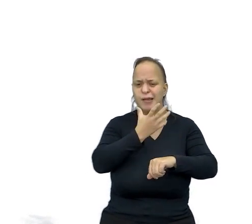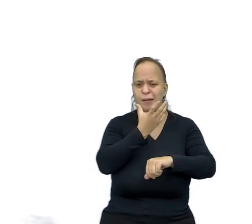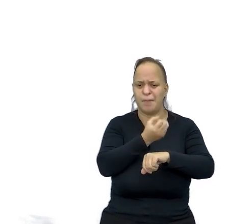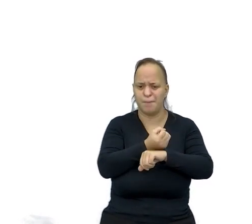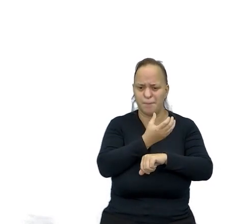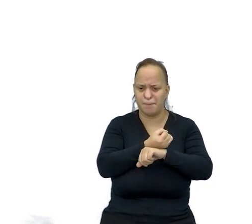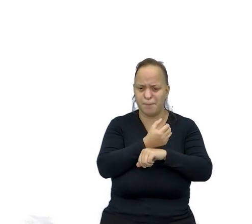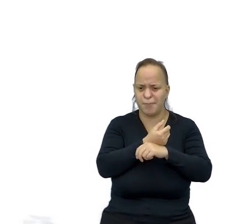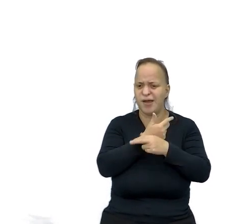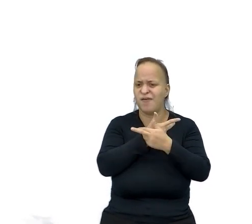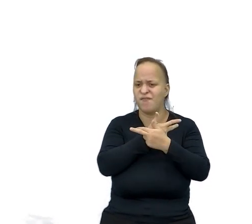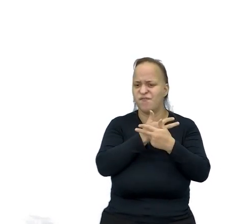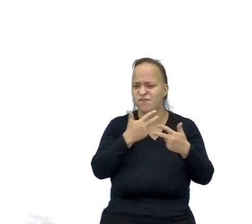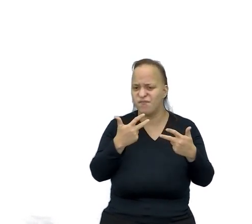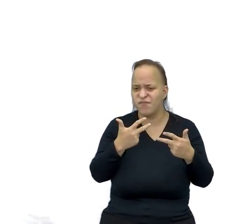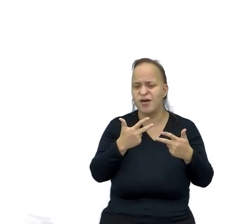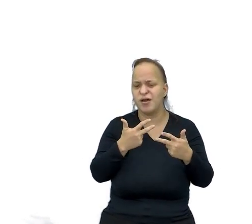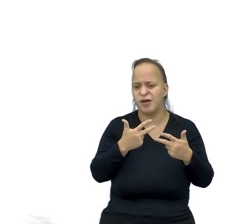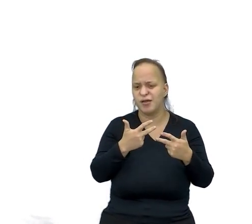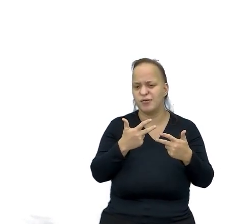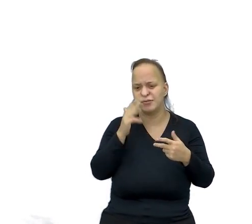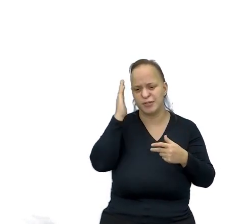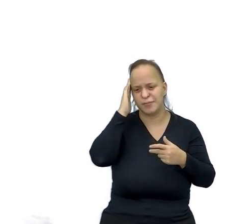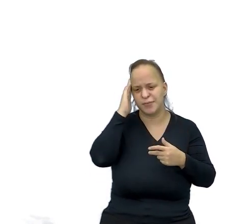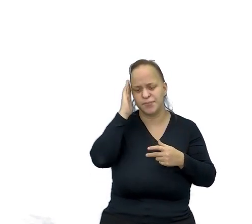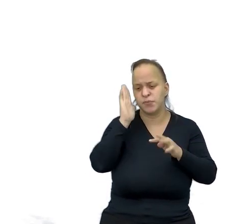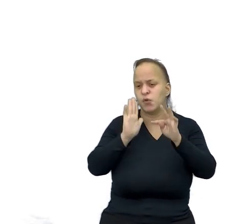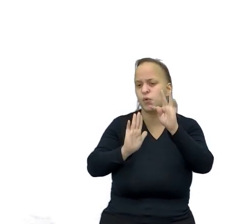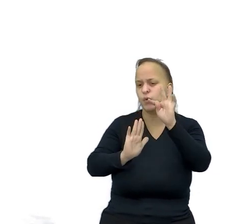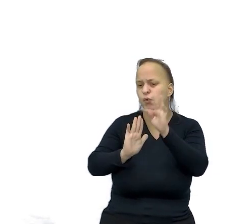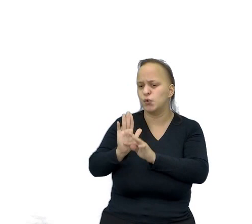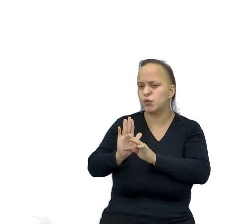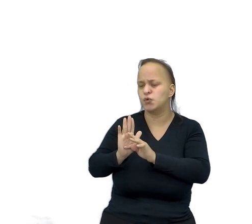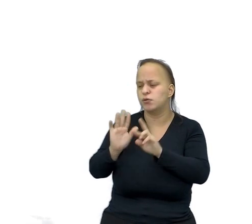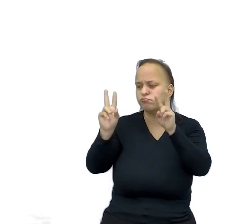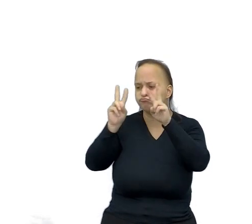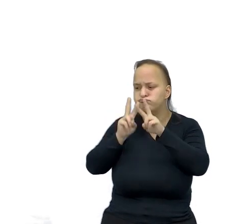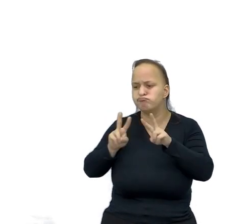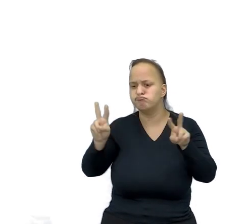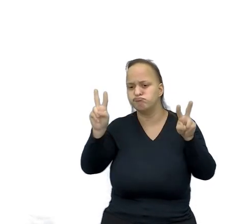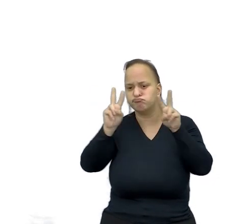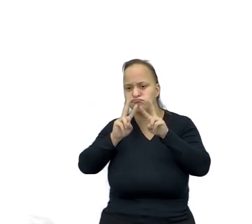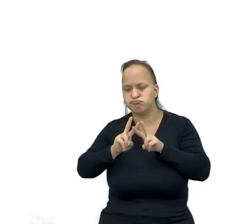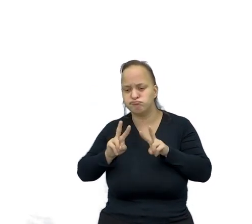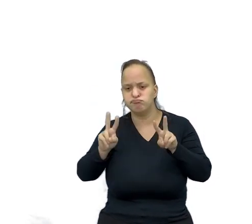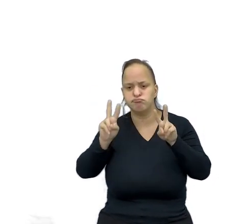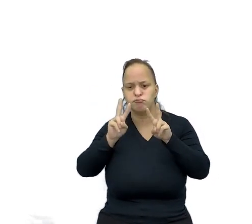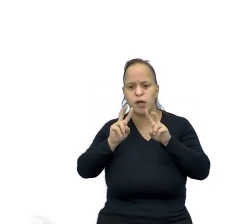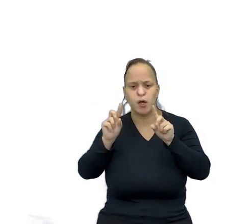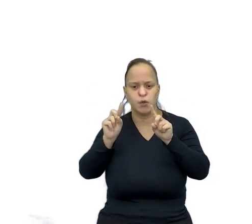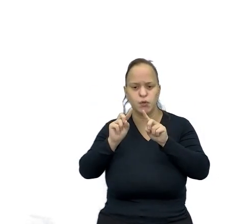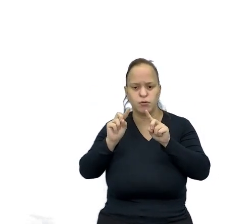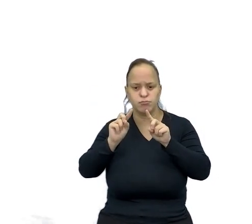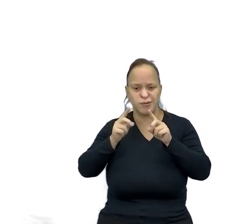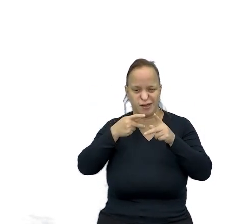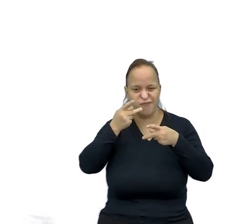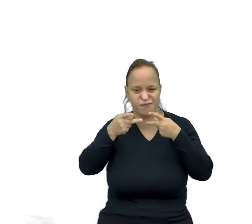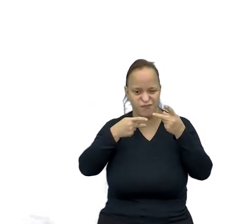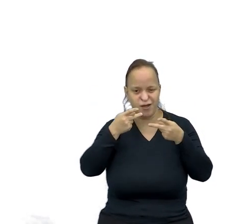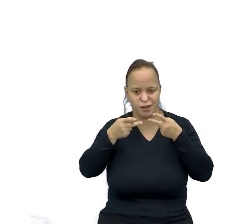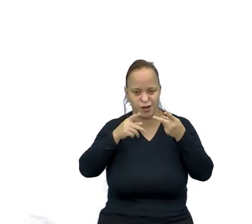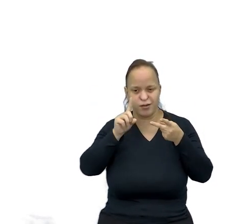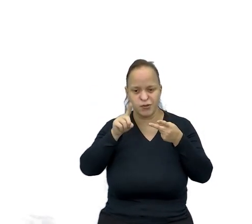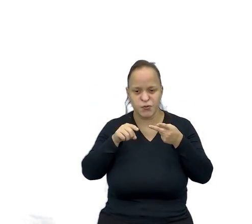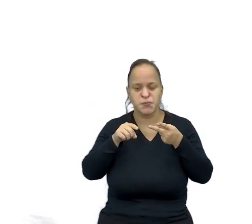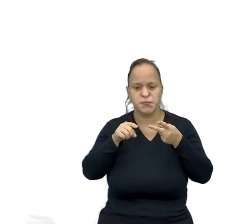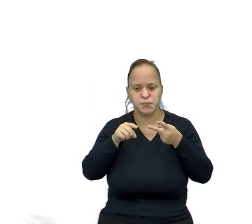a produção de um texto não verbal, e aí eles conseguem fazer eles mesmos. Eles montam o vídeo, fazem a gravação com a